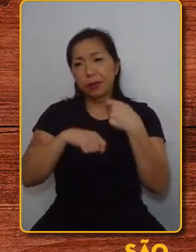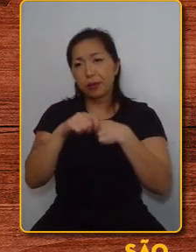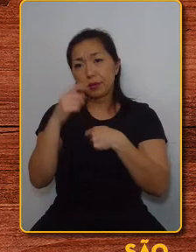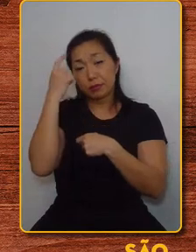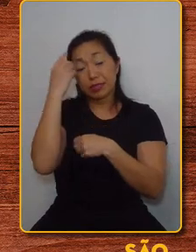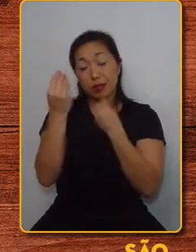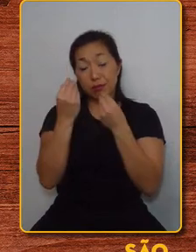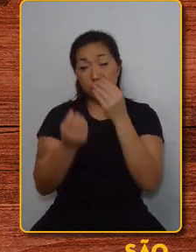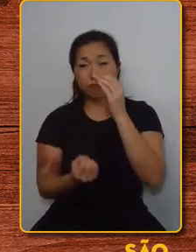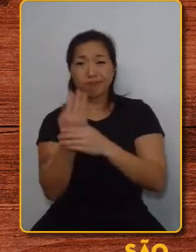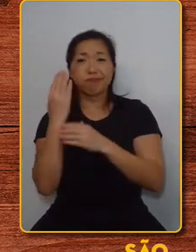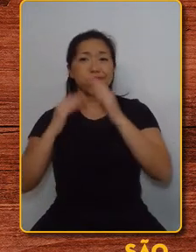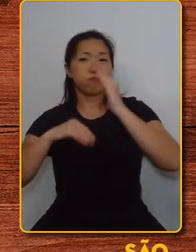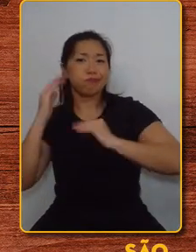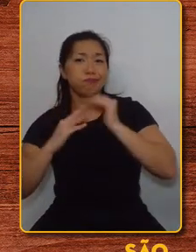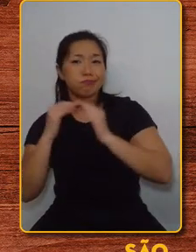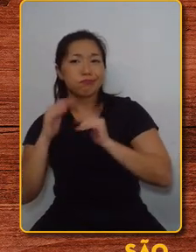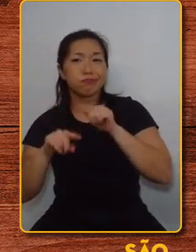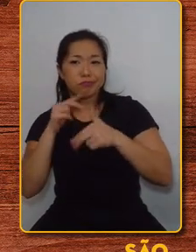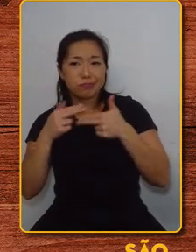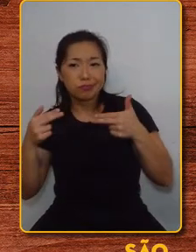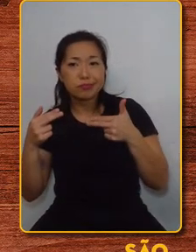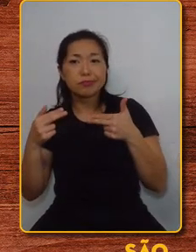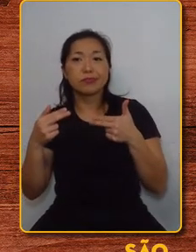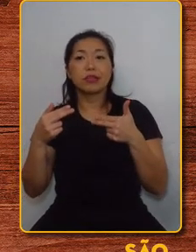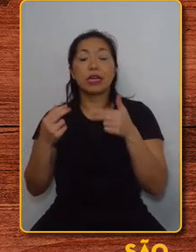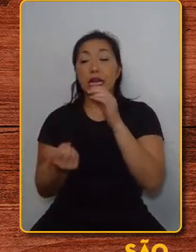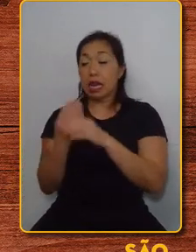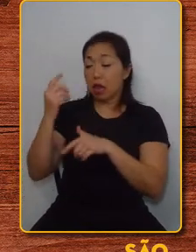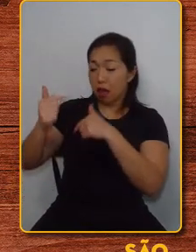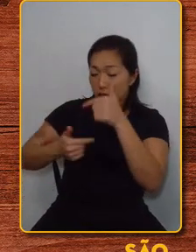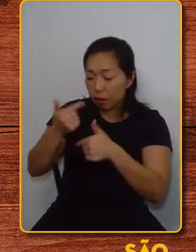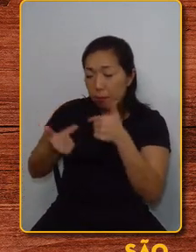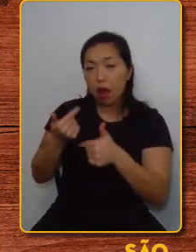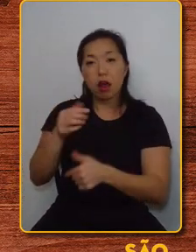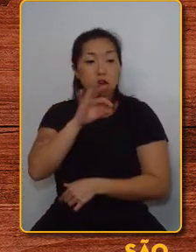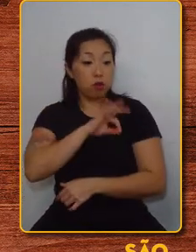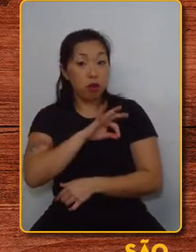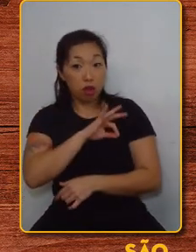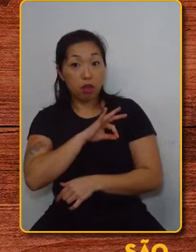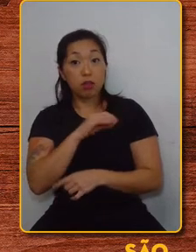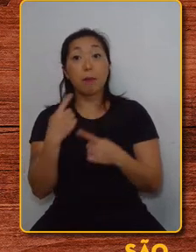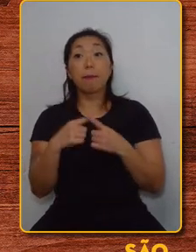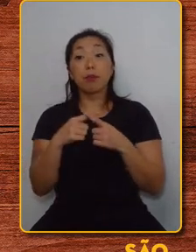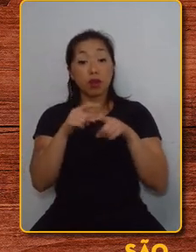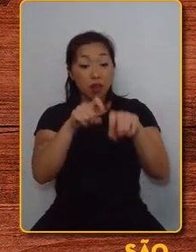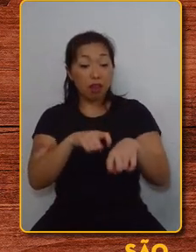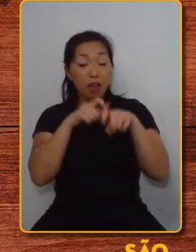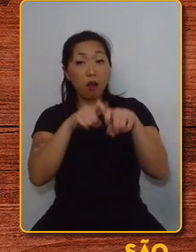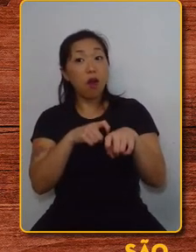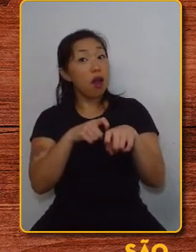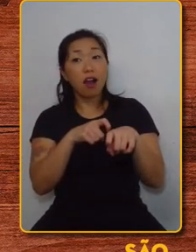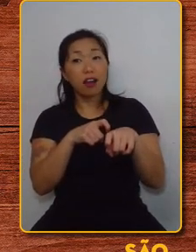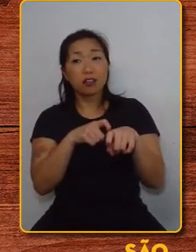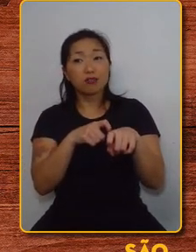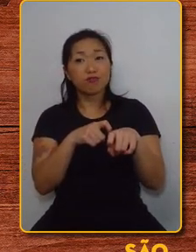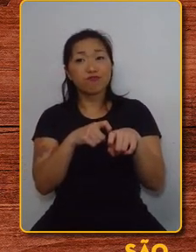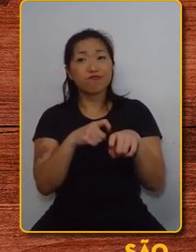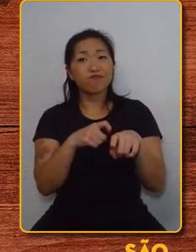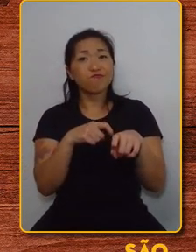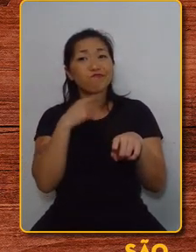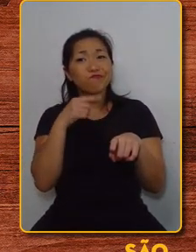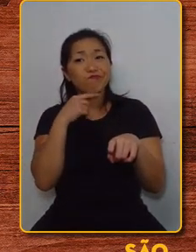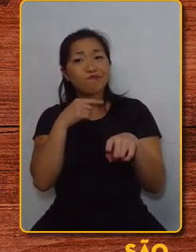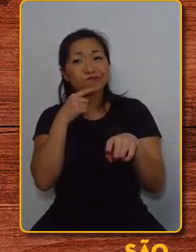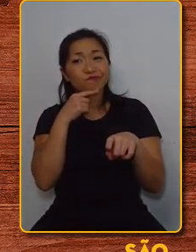interior, geração de emprego e renda e assim por diante. O que o agro não deu conta de resolver, e com isso eu acho que é a